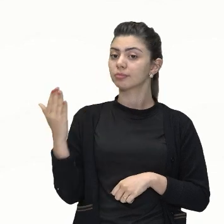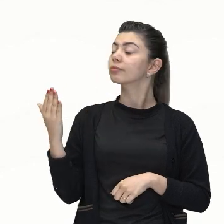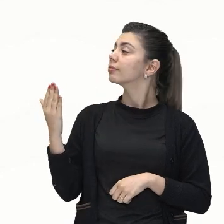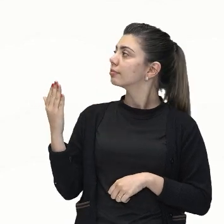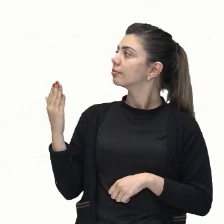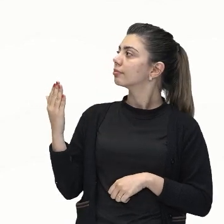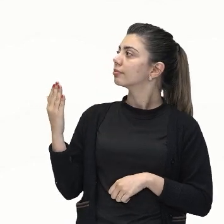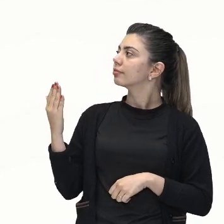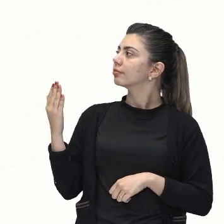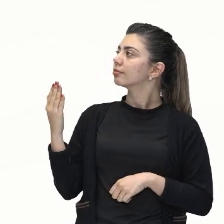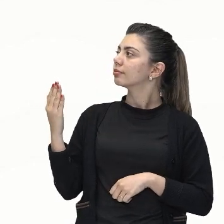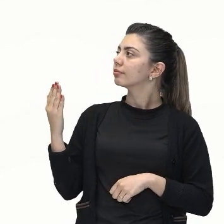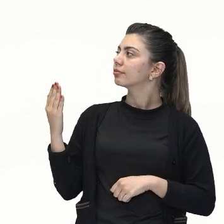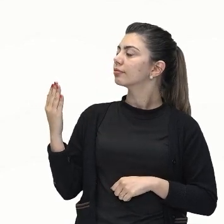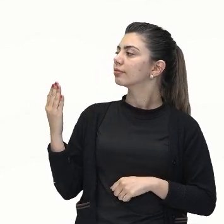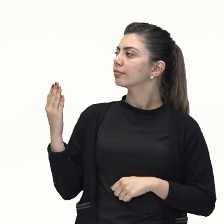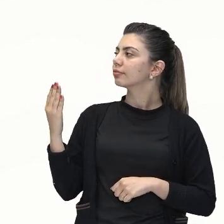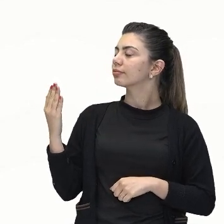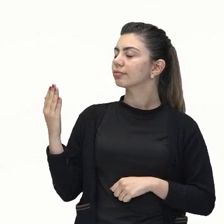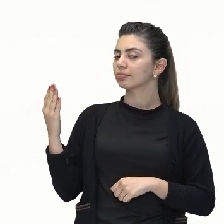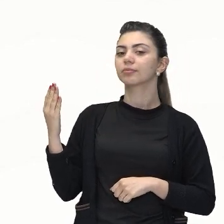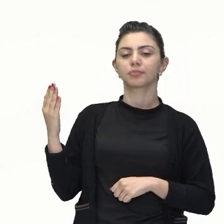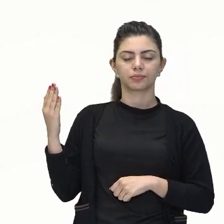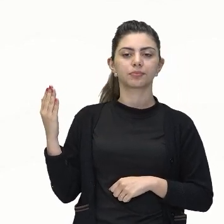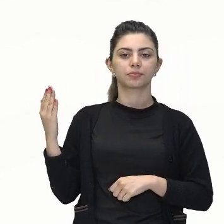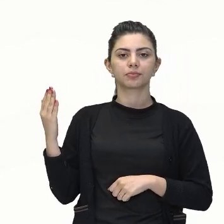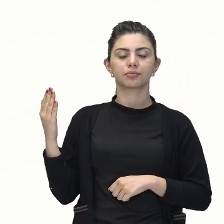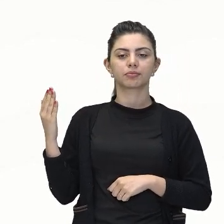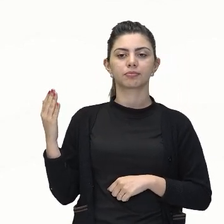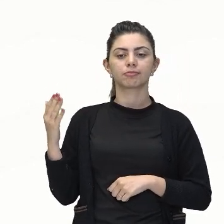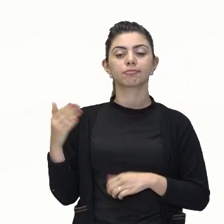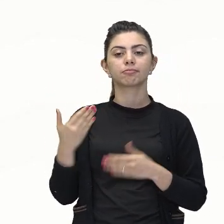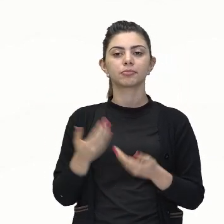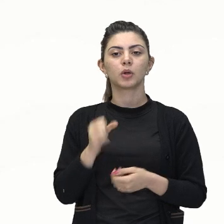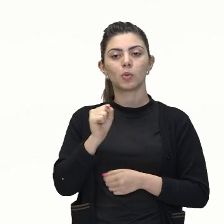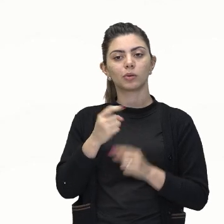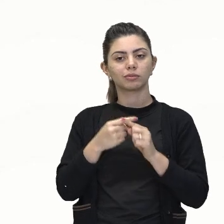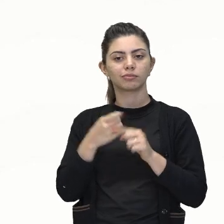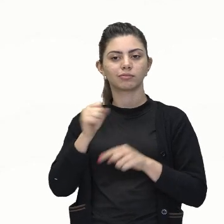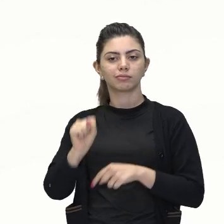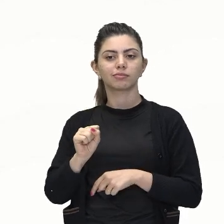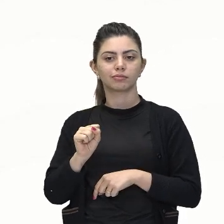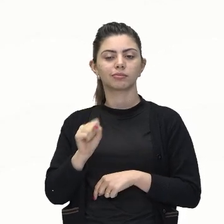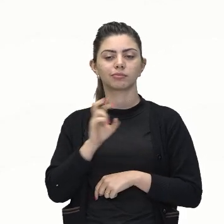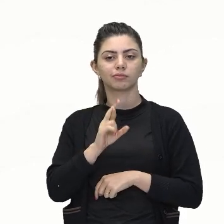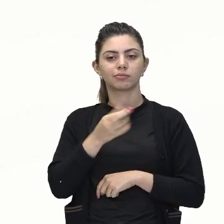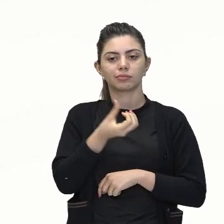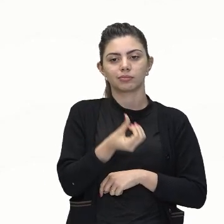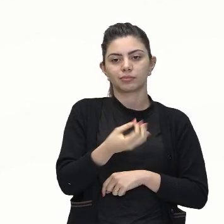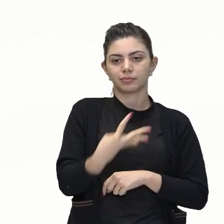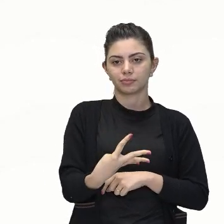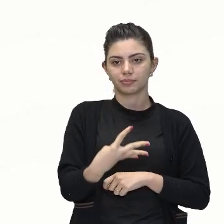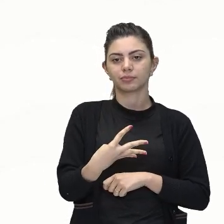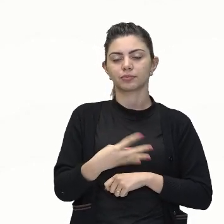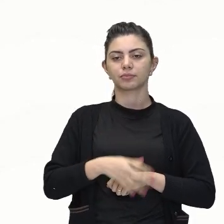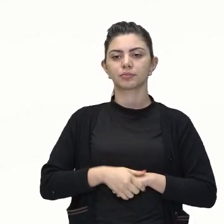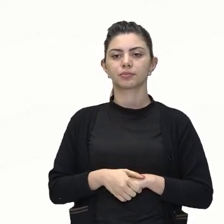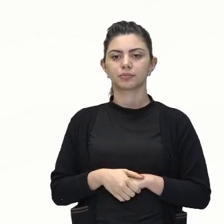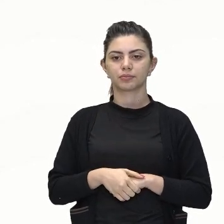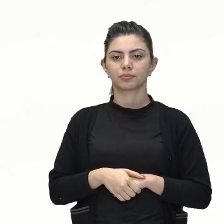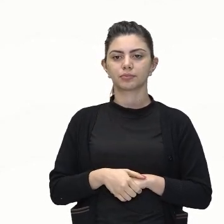6,28 vezes 18, tá? 8 vezes 8, 64. Sobe o